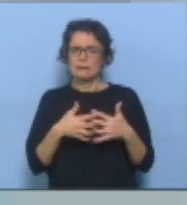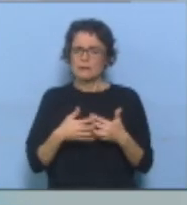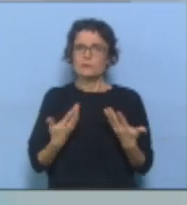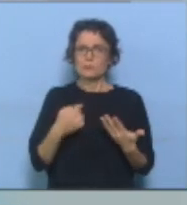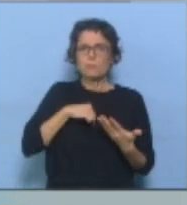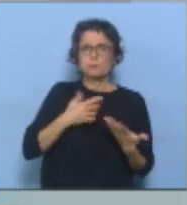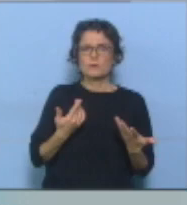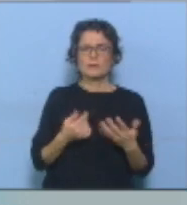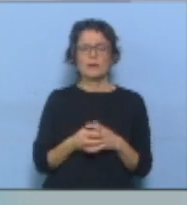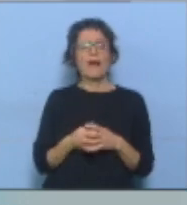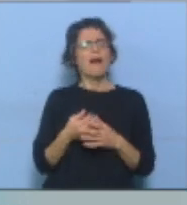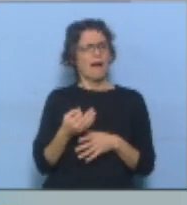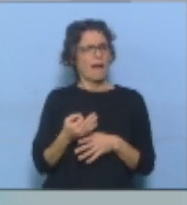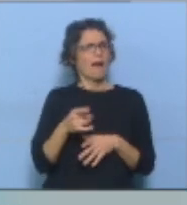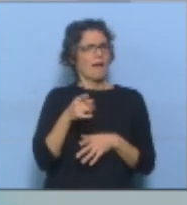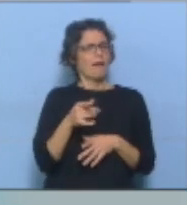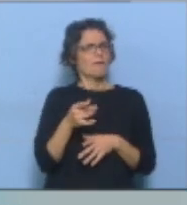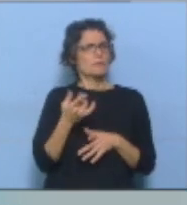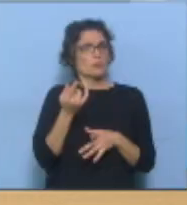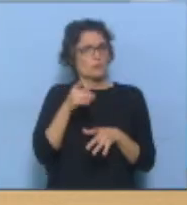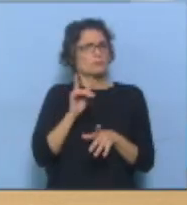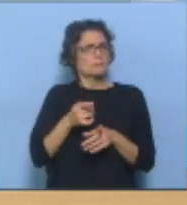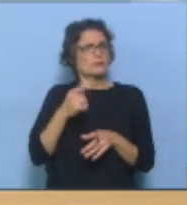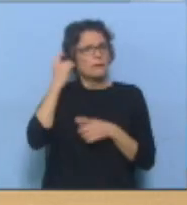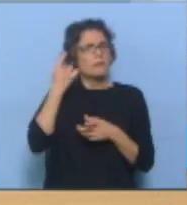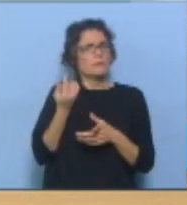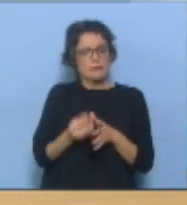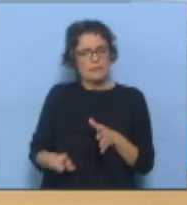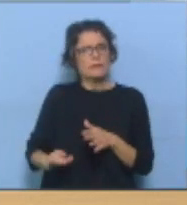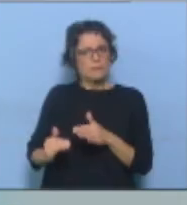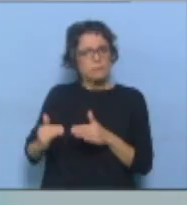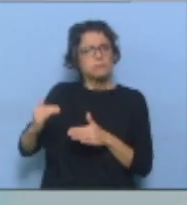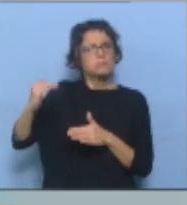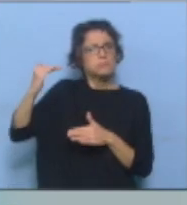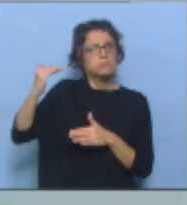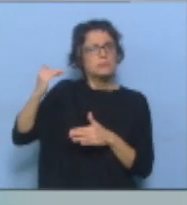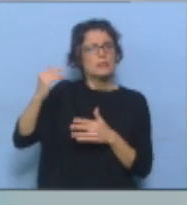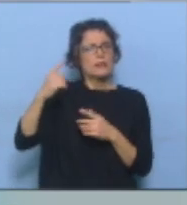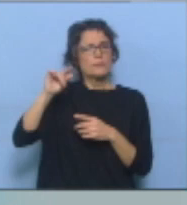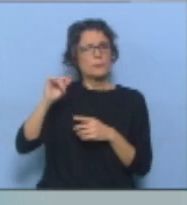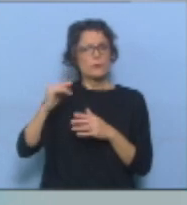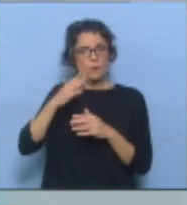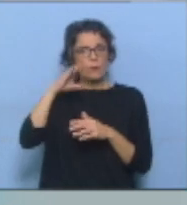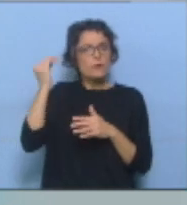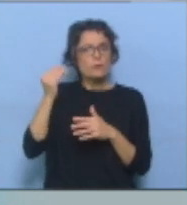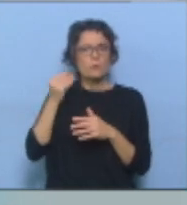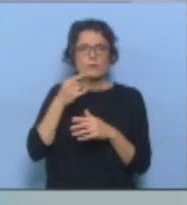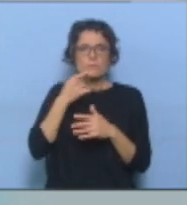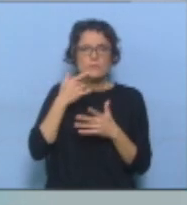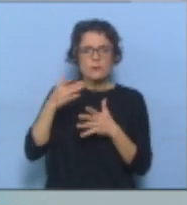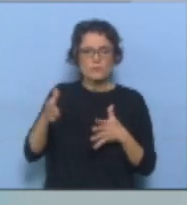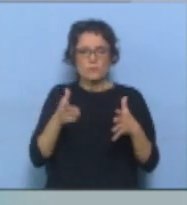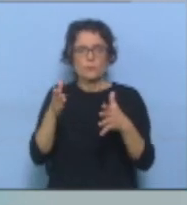vem desde a infância, foi já em fase adulta que também percebeu um caminho à Igreja que se abria diante de si? Como é que foi